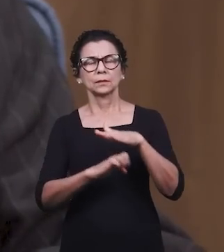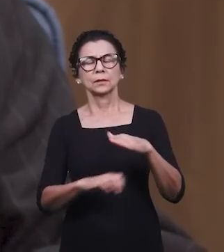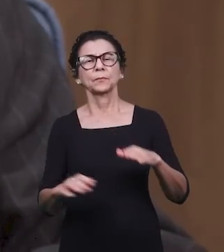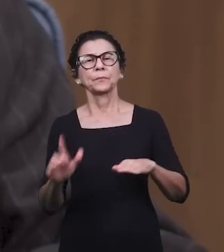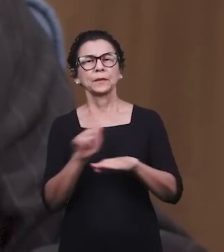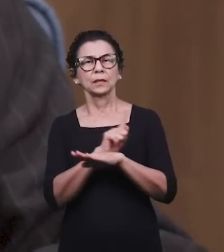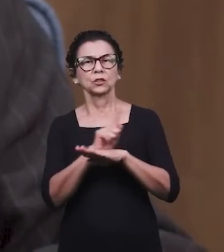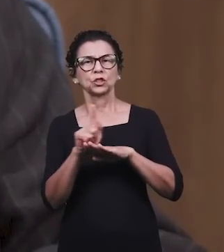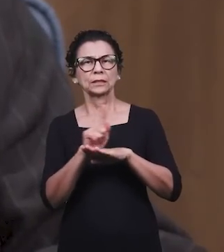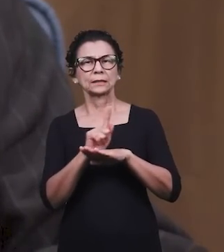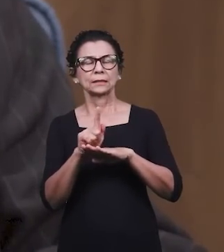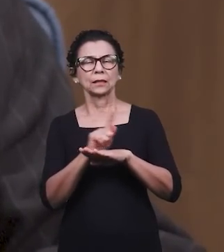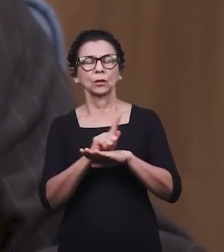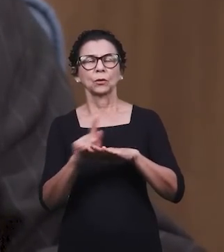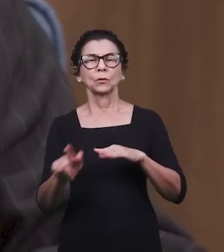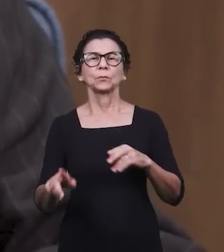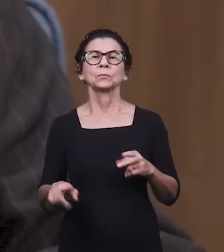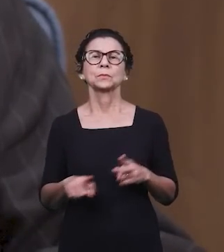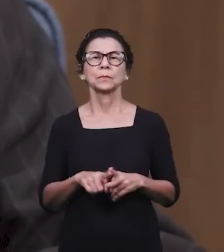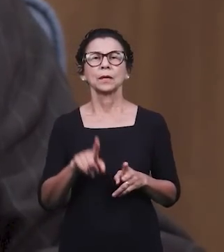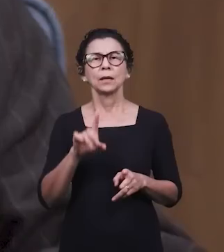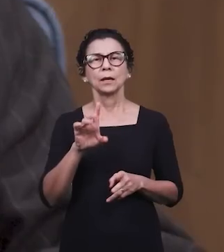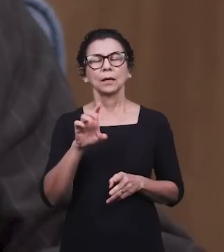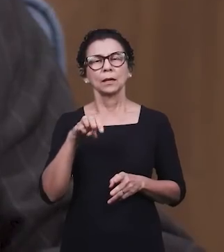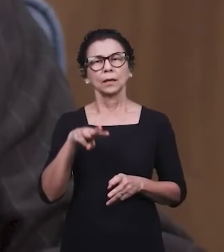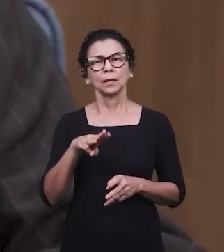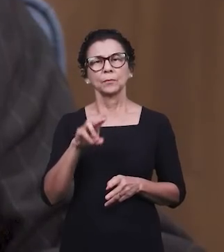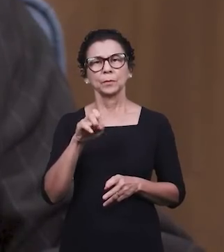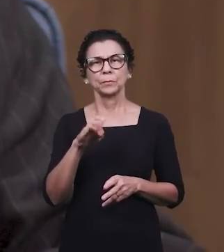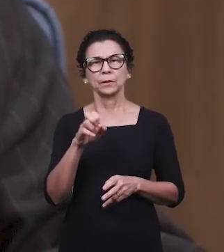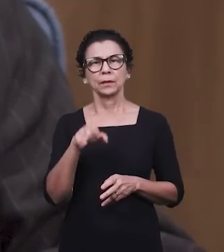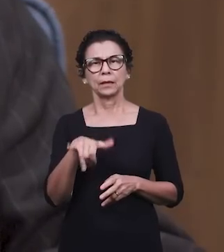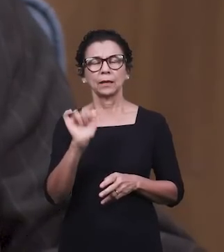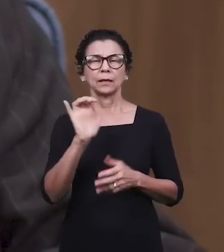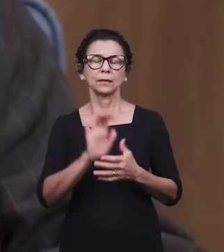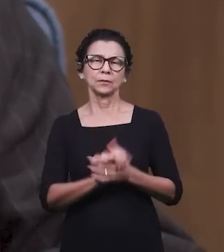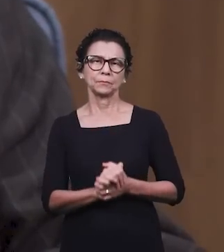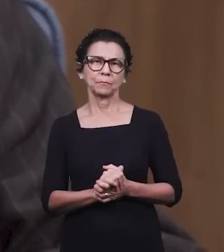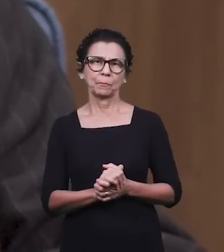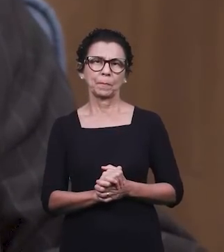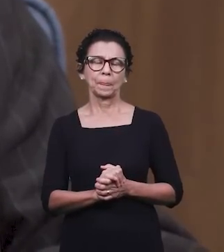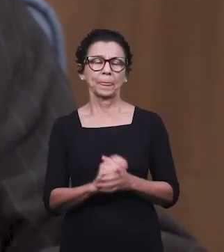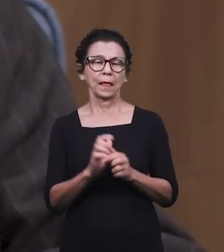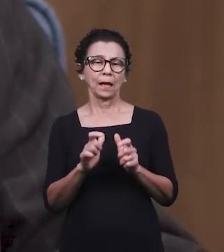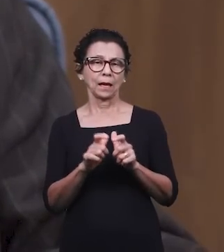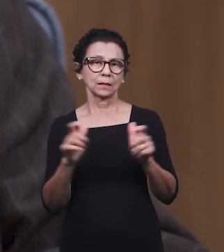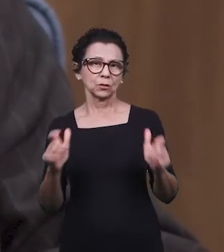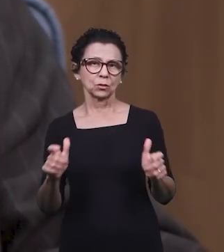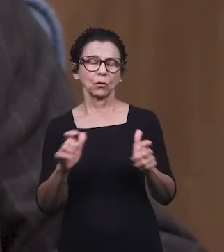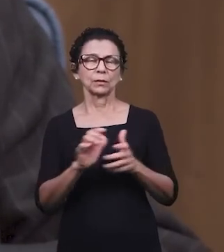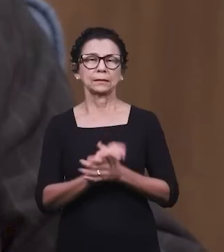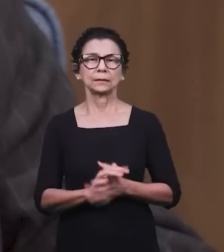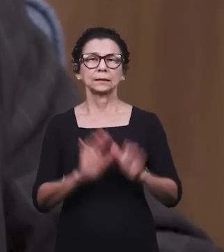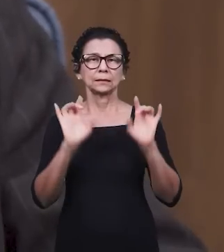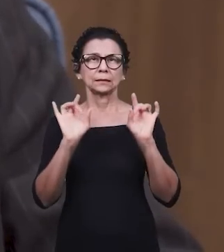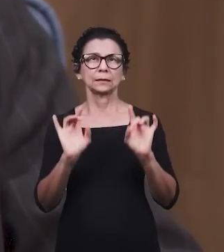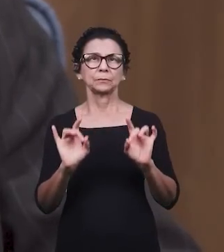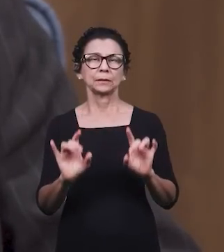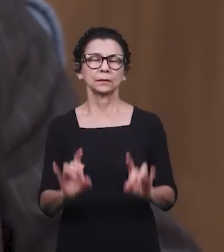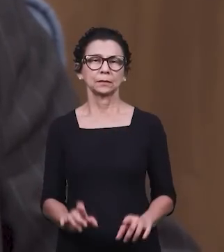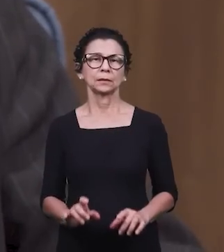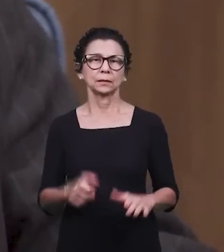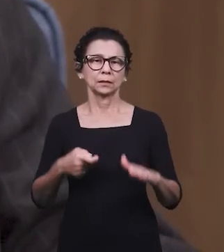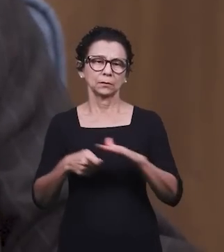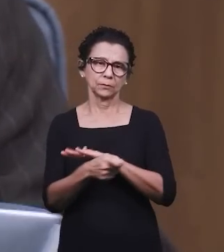pública, fez MBA também em finanças e análise de ações e especialista em